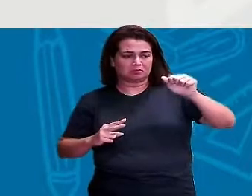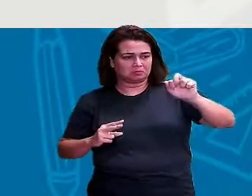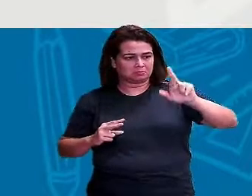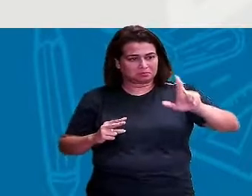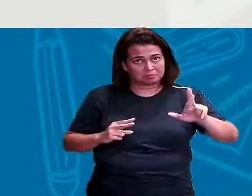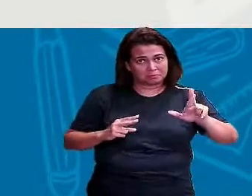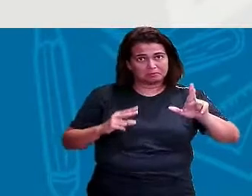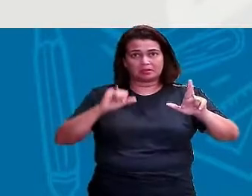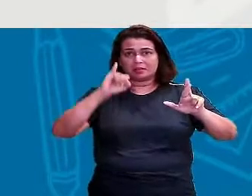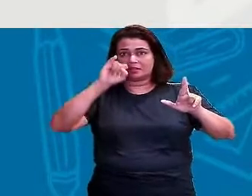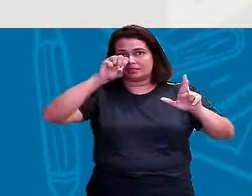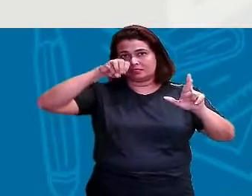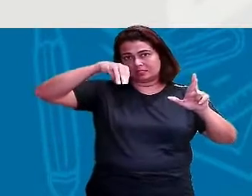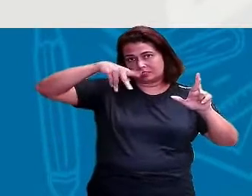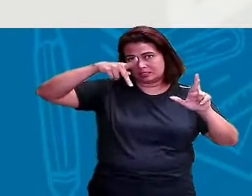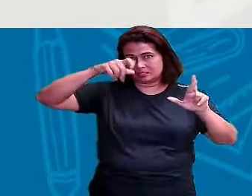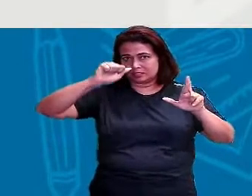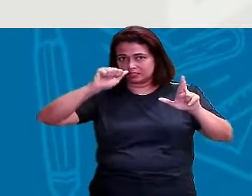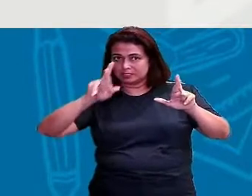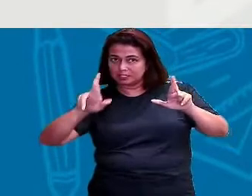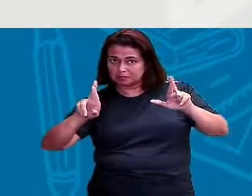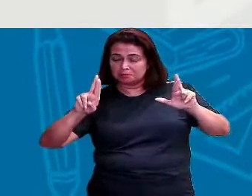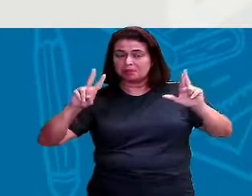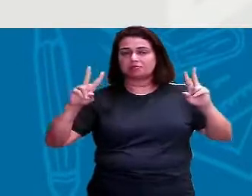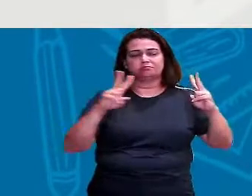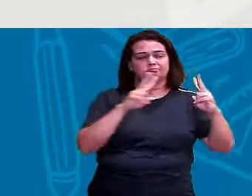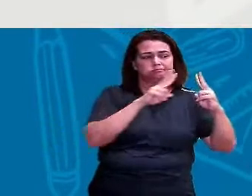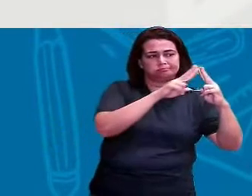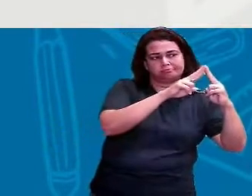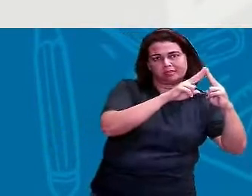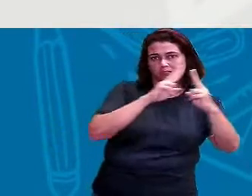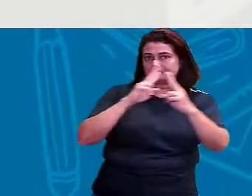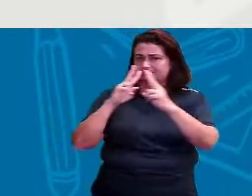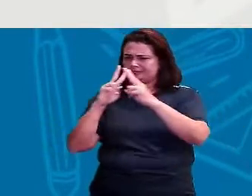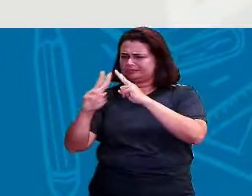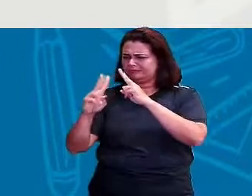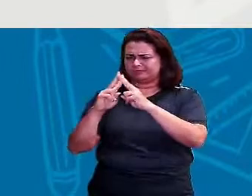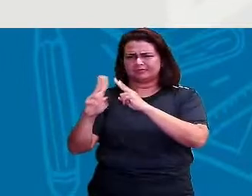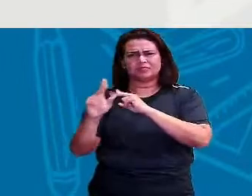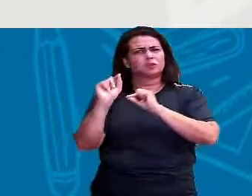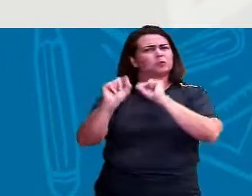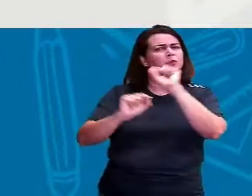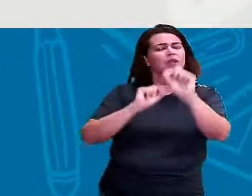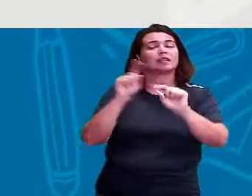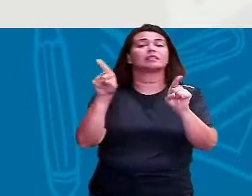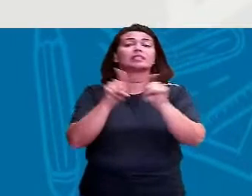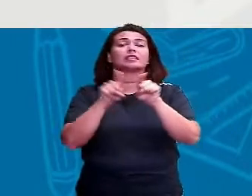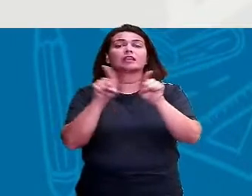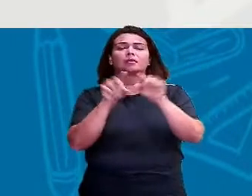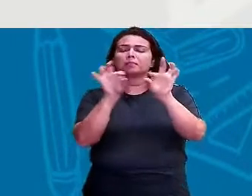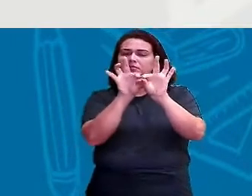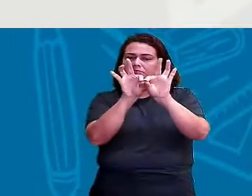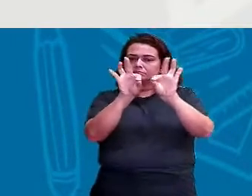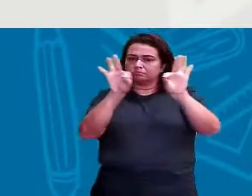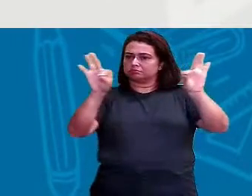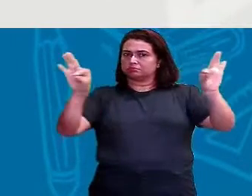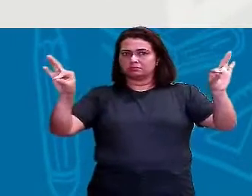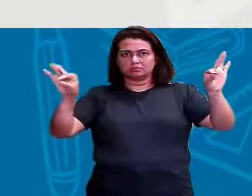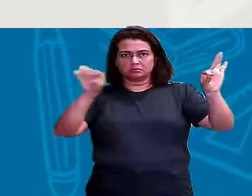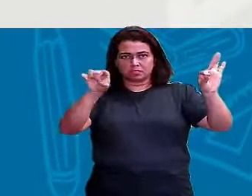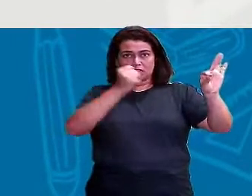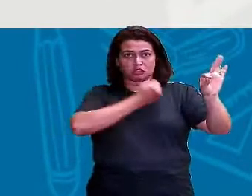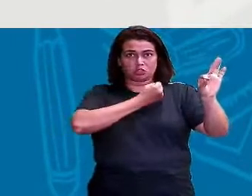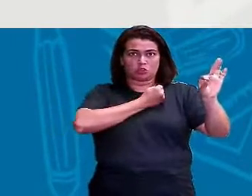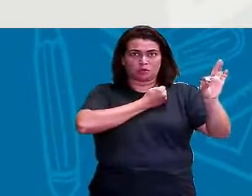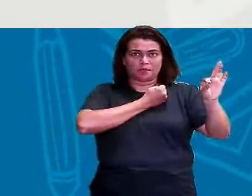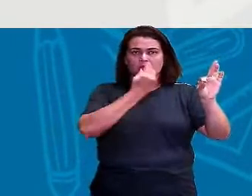numérica. Temos a habilidade trabalhada hoje. Professora, por que a senhora fala tanto dessas habilidades quando está nas aulas?